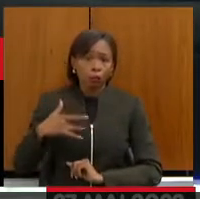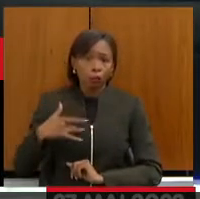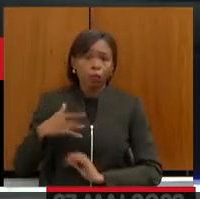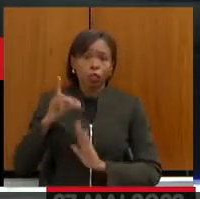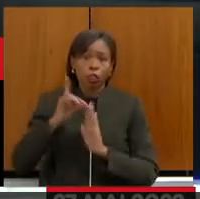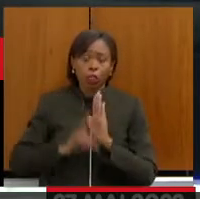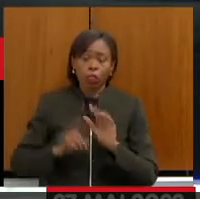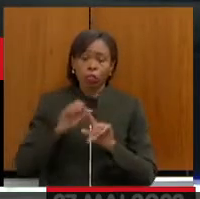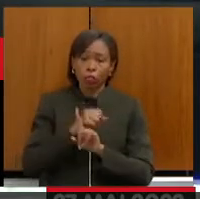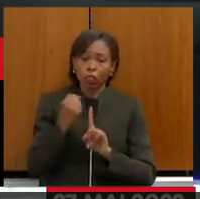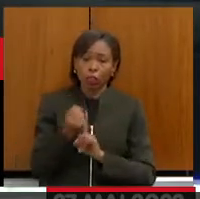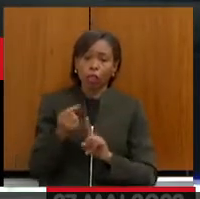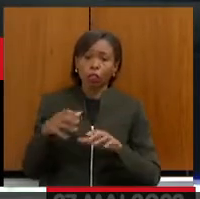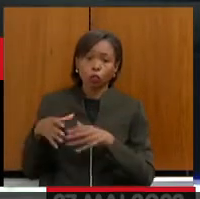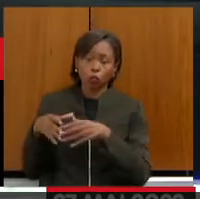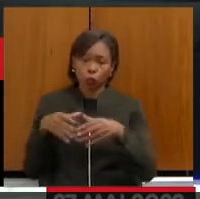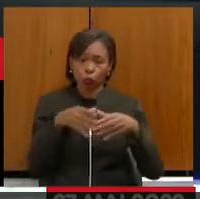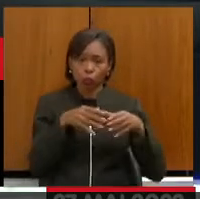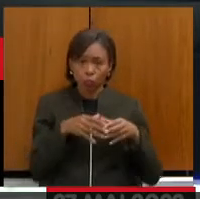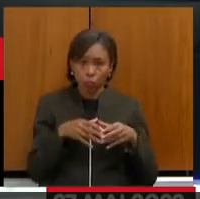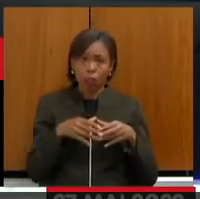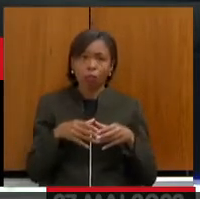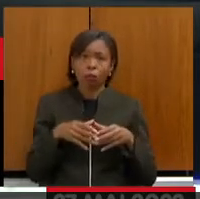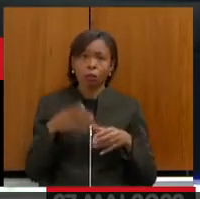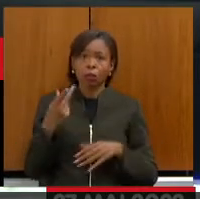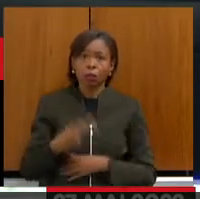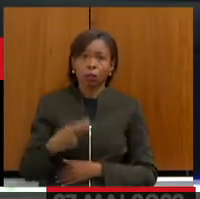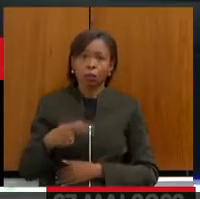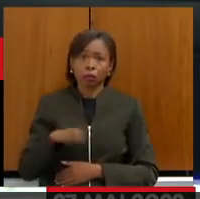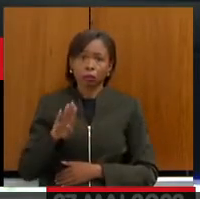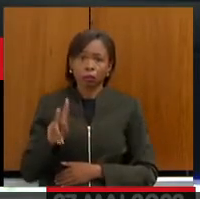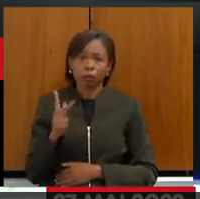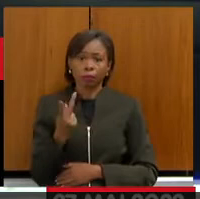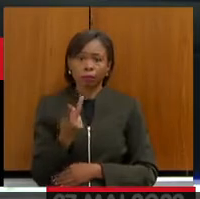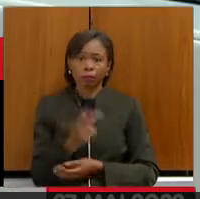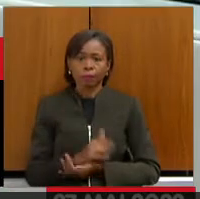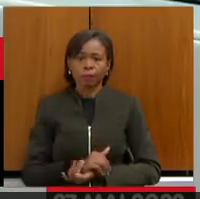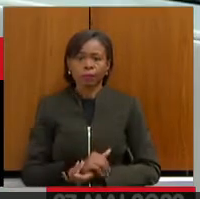Unificado na região metropolitana de Belo Horizonte